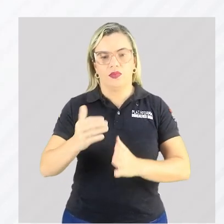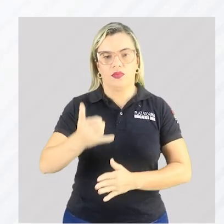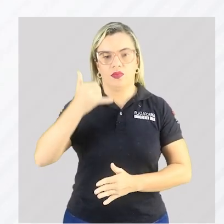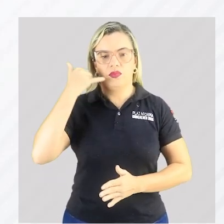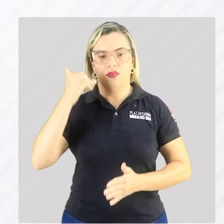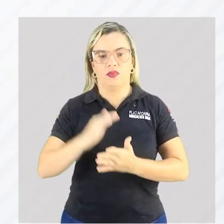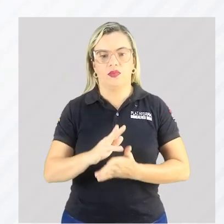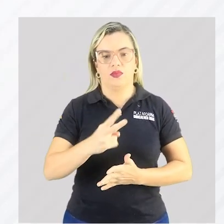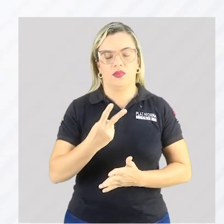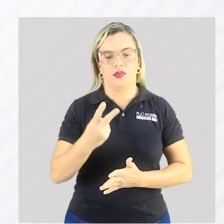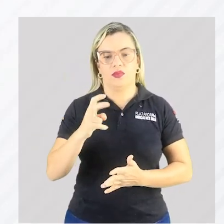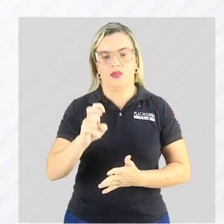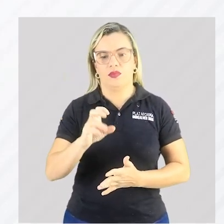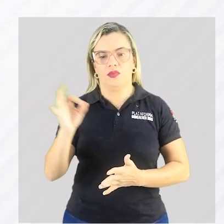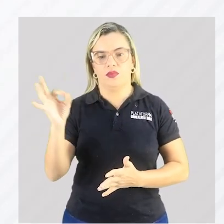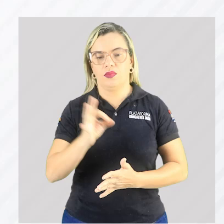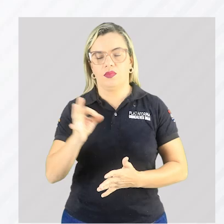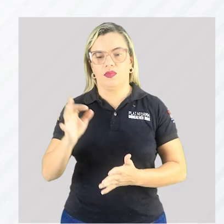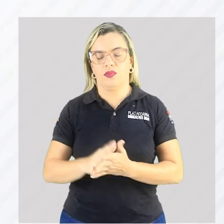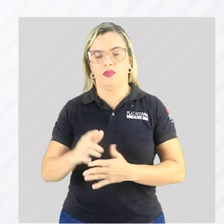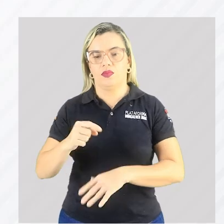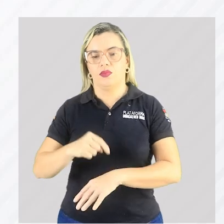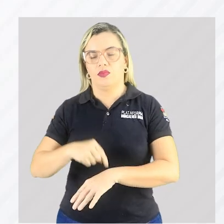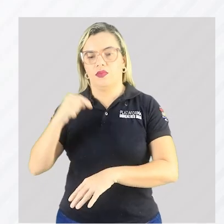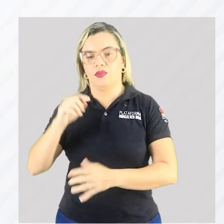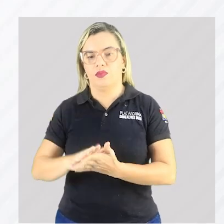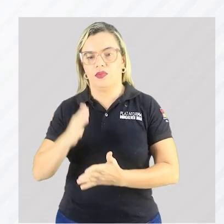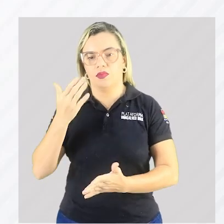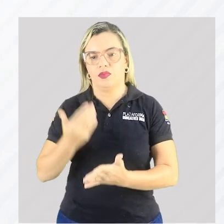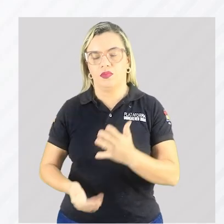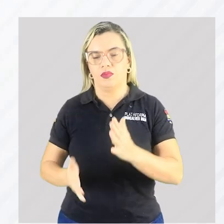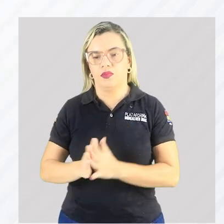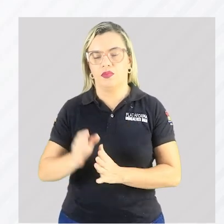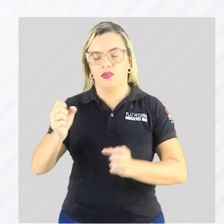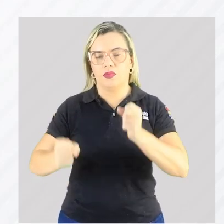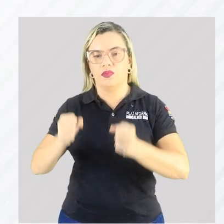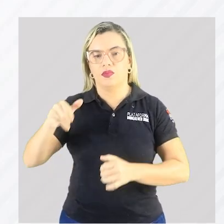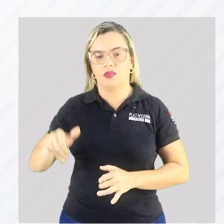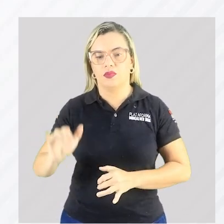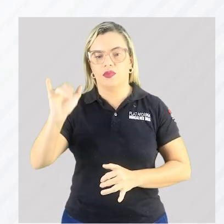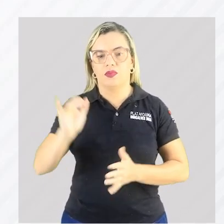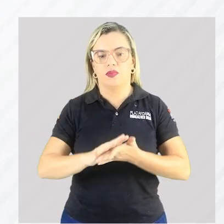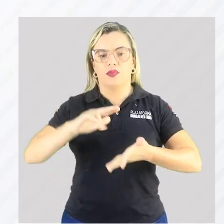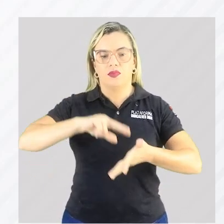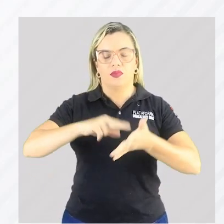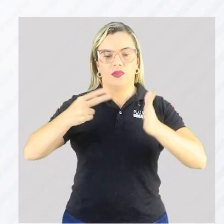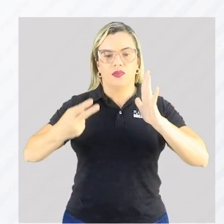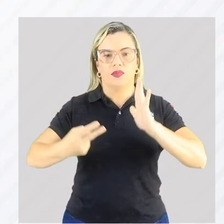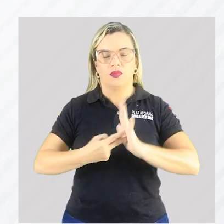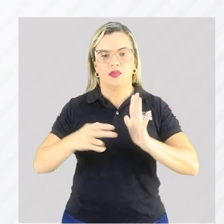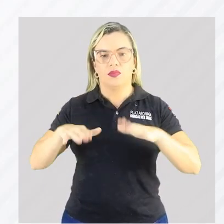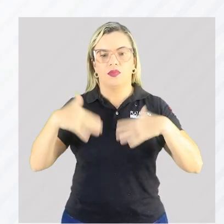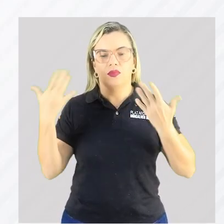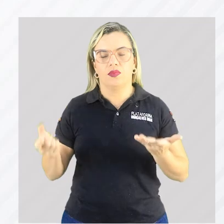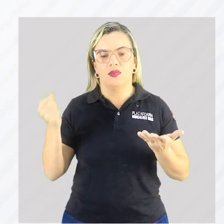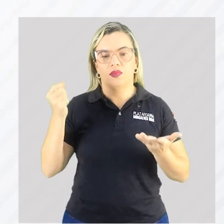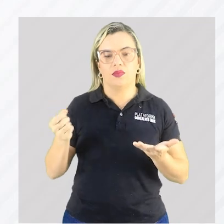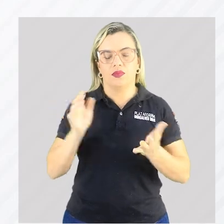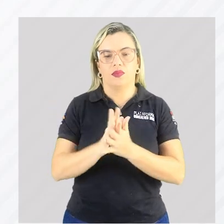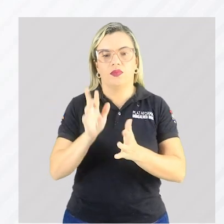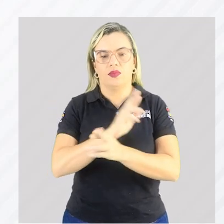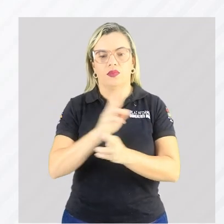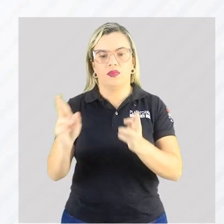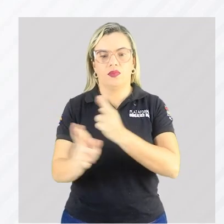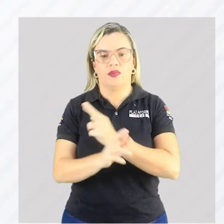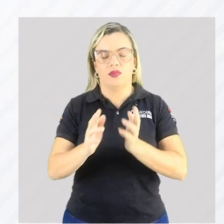corresponde a 25% do tempo gasto do motorista Y, tá? Pessoal, o que significa dizer que alguma coisa se refere